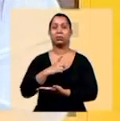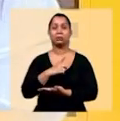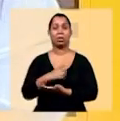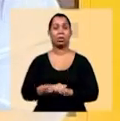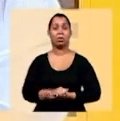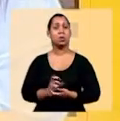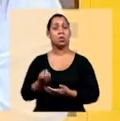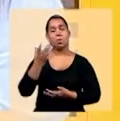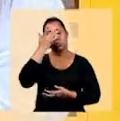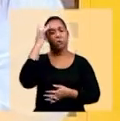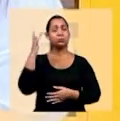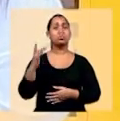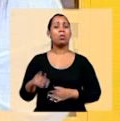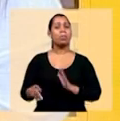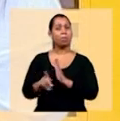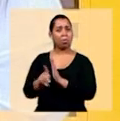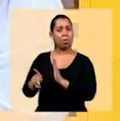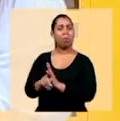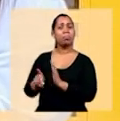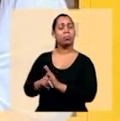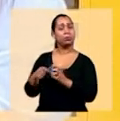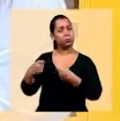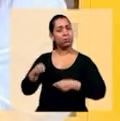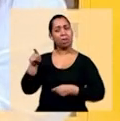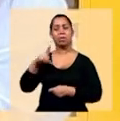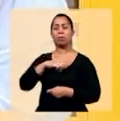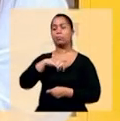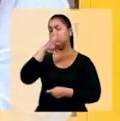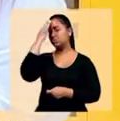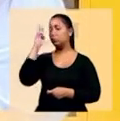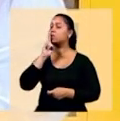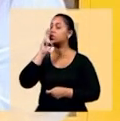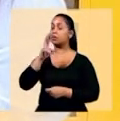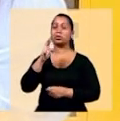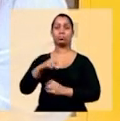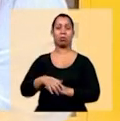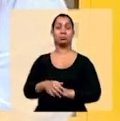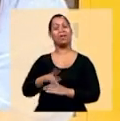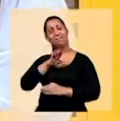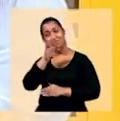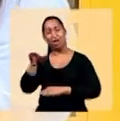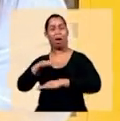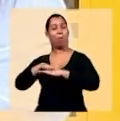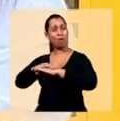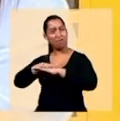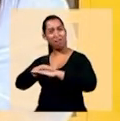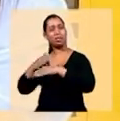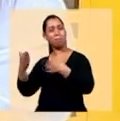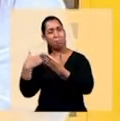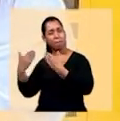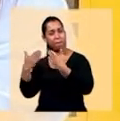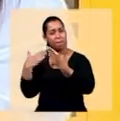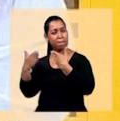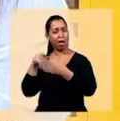psicóloga organizacional, ou até mesmo alguém do administrativo, que precisa ter alguém lá que responda por isso. Procure essa